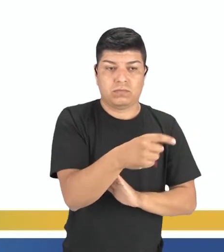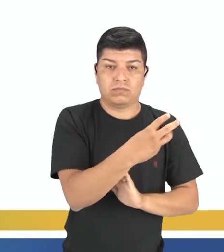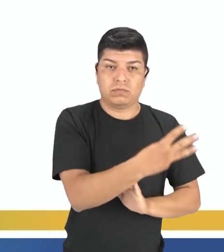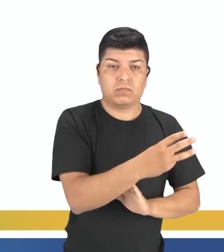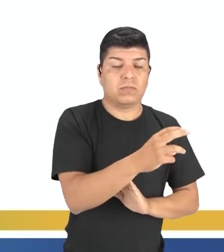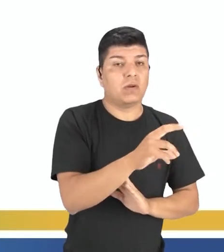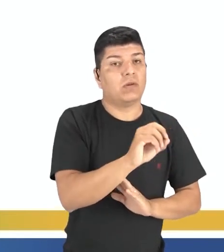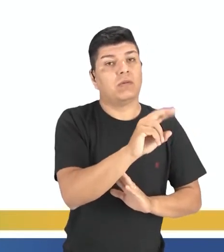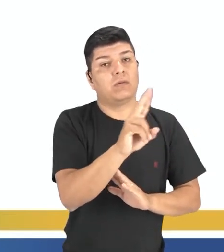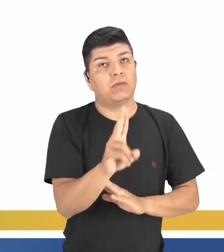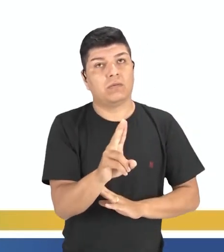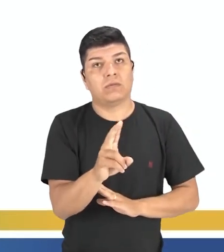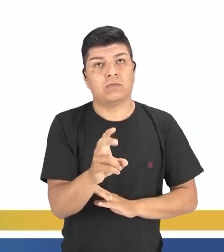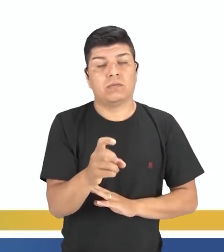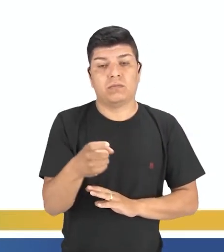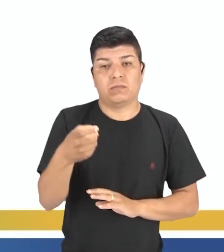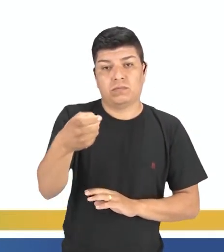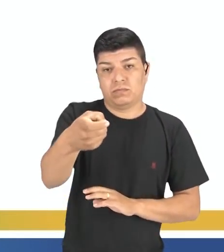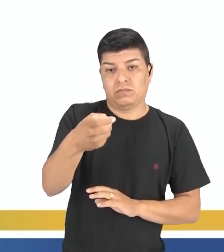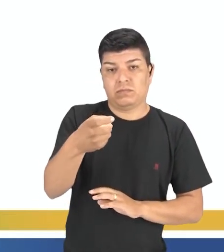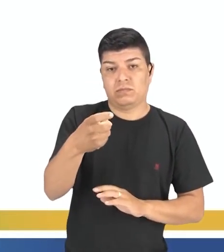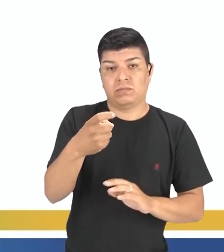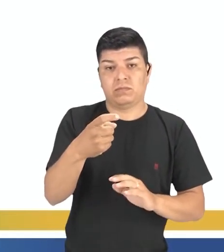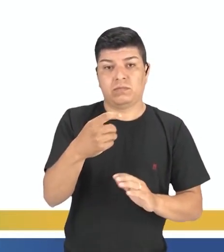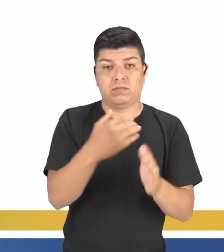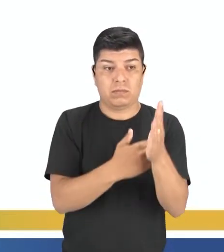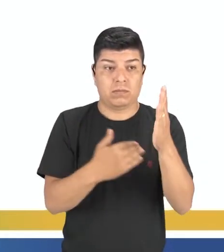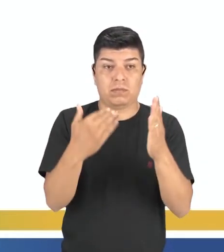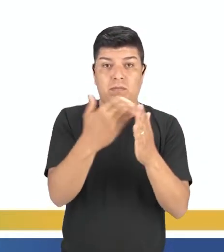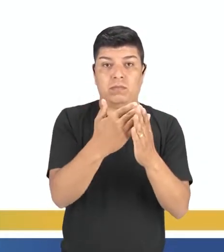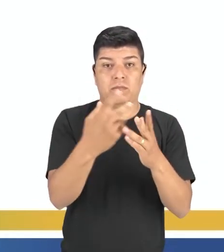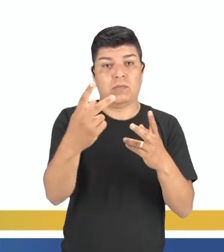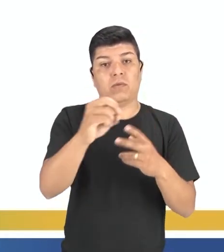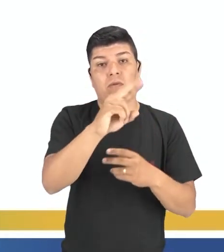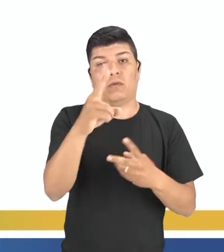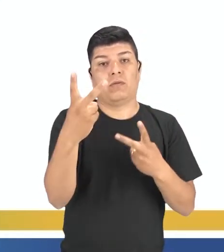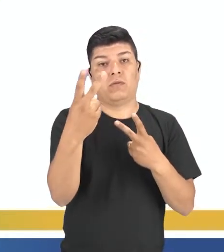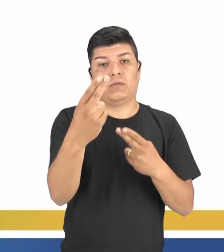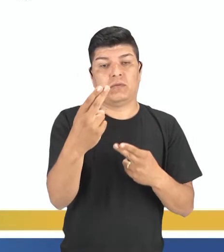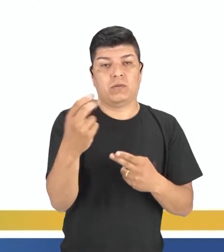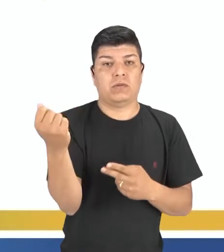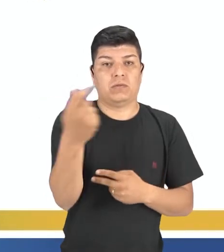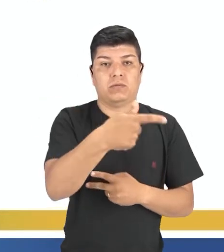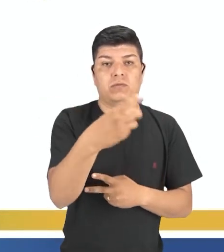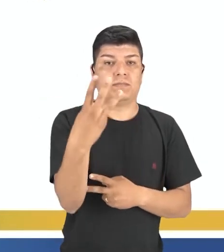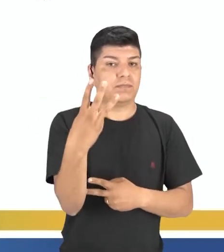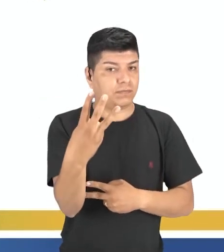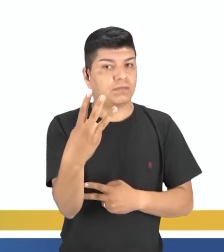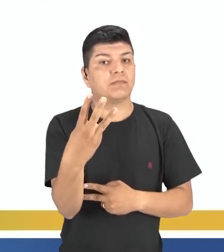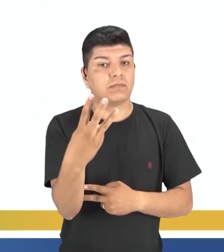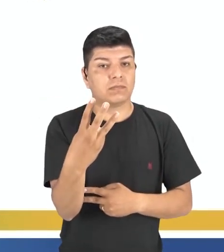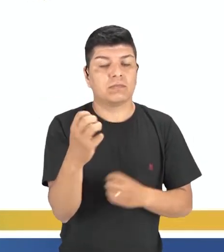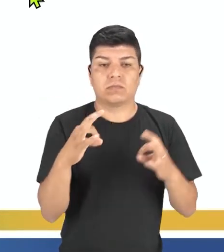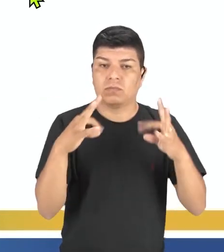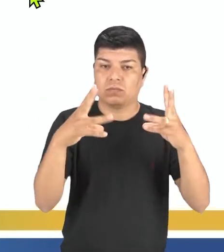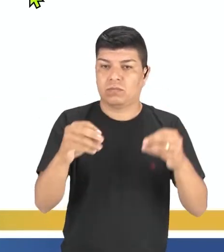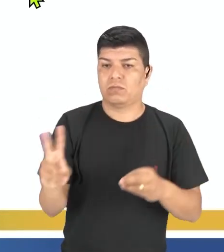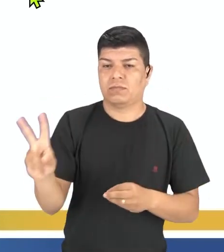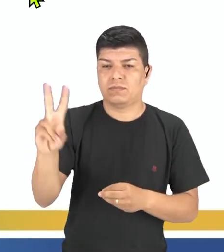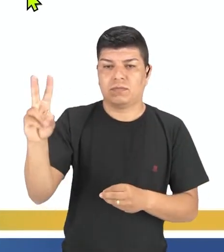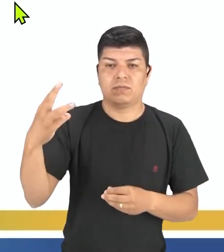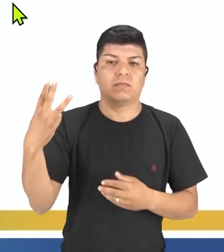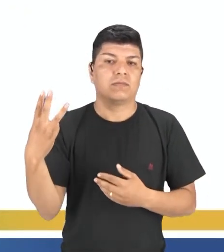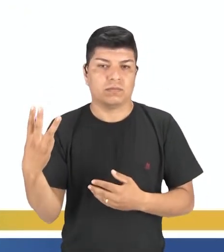ou então x maior ou igual a 3, tendo em vista que podemos pegar todos os valores à direita de